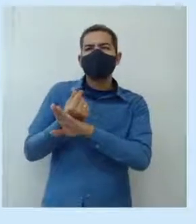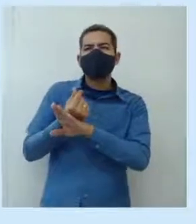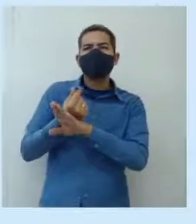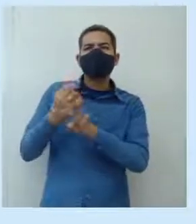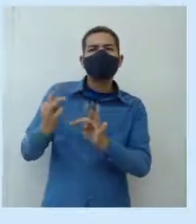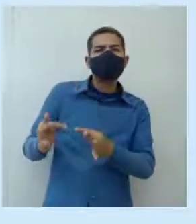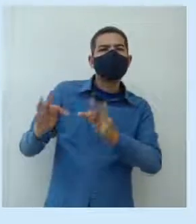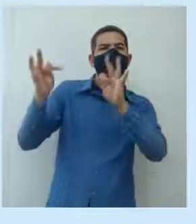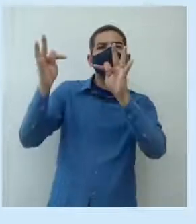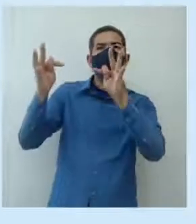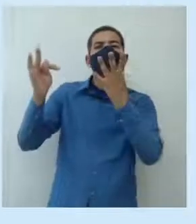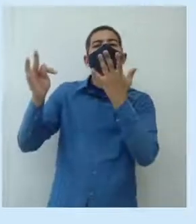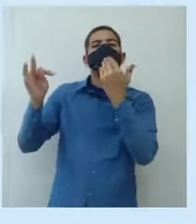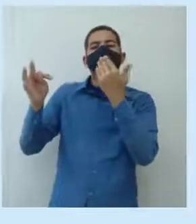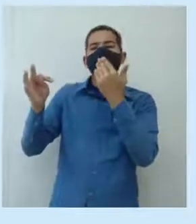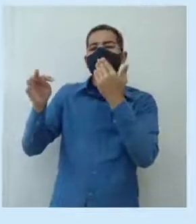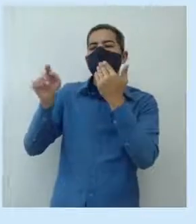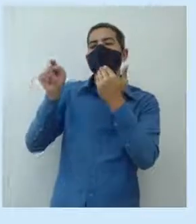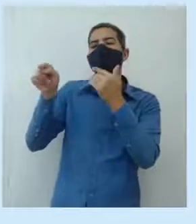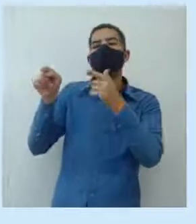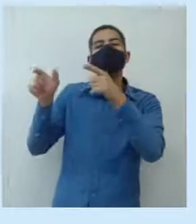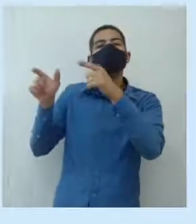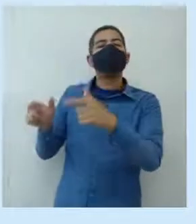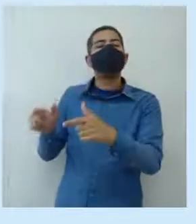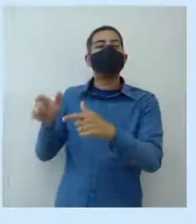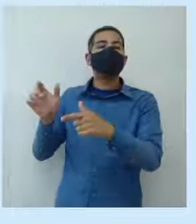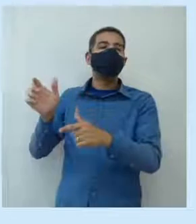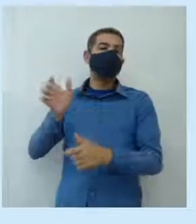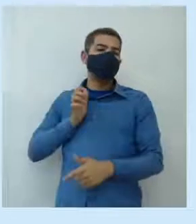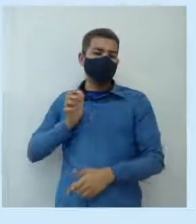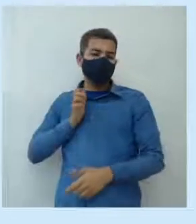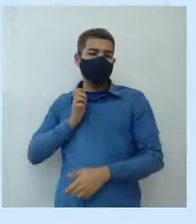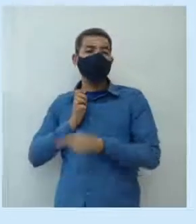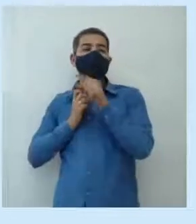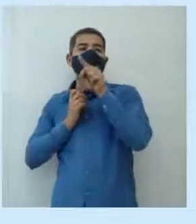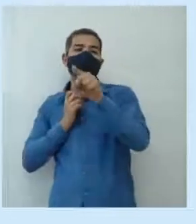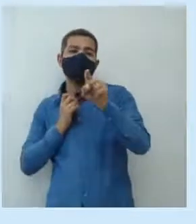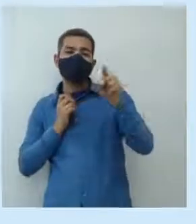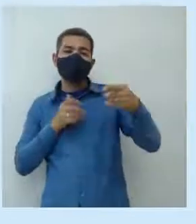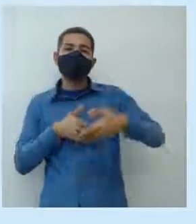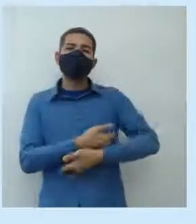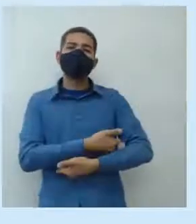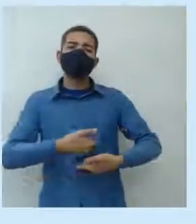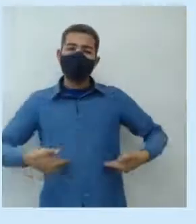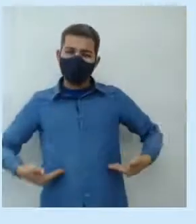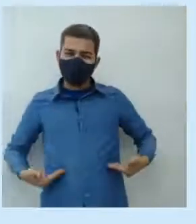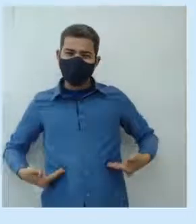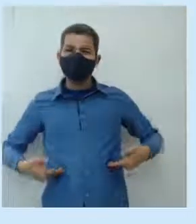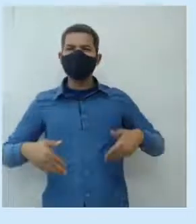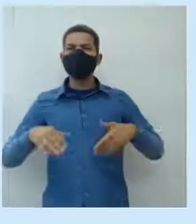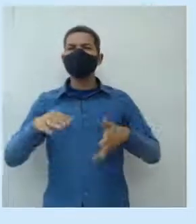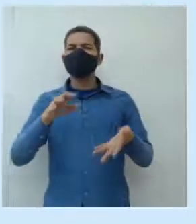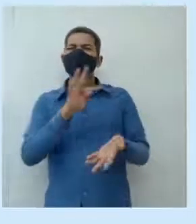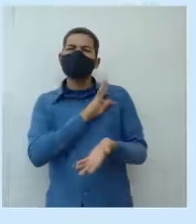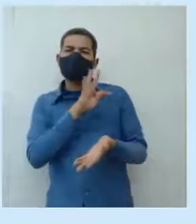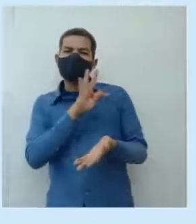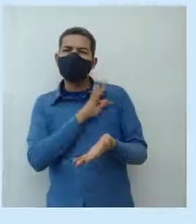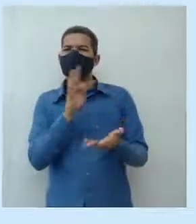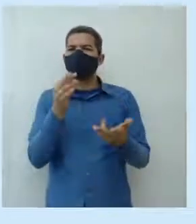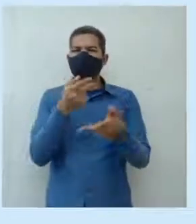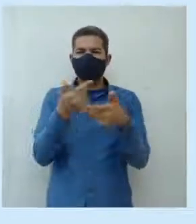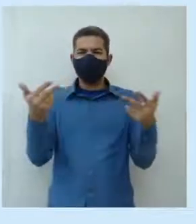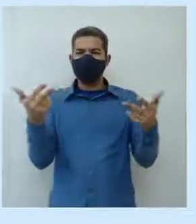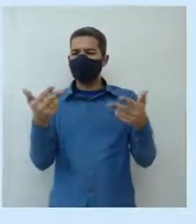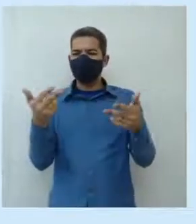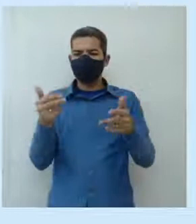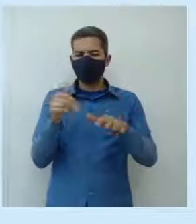bem alimentados. Muito pouco sobrará para a multidão de famintos, excluídos das técnicas, das melhores formas de